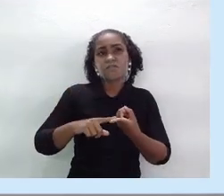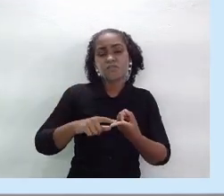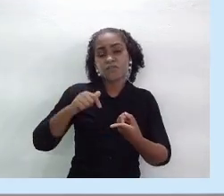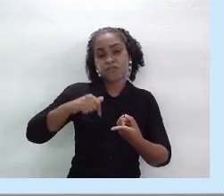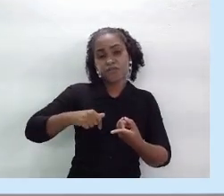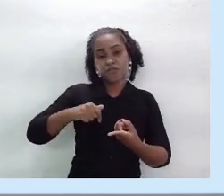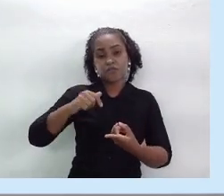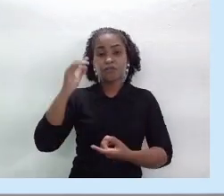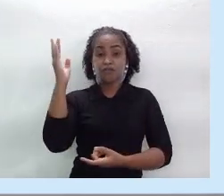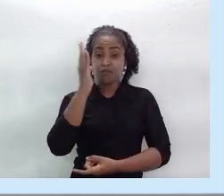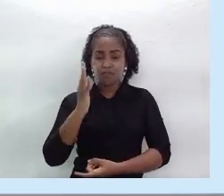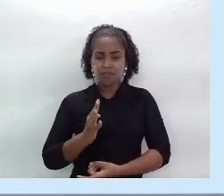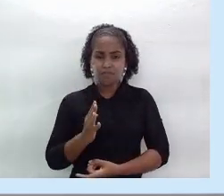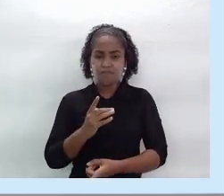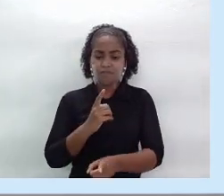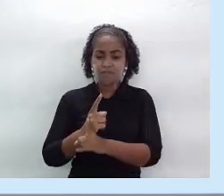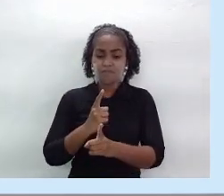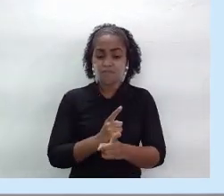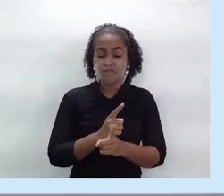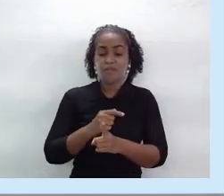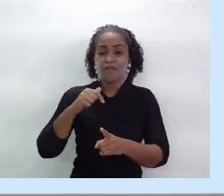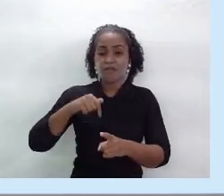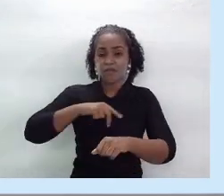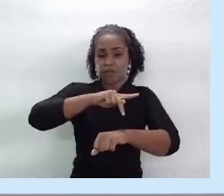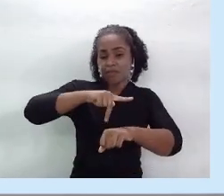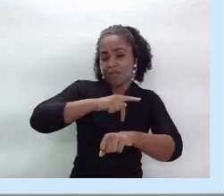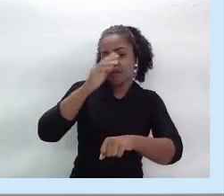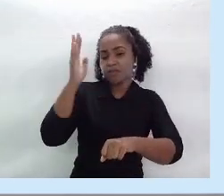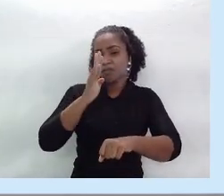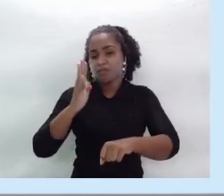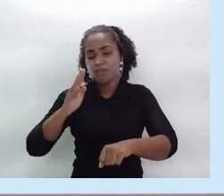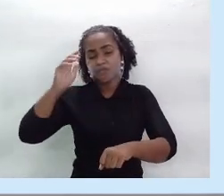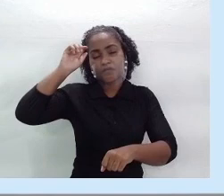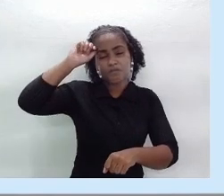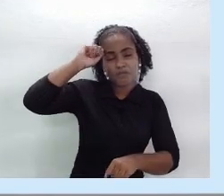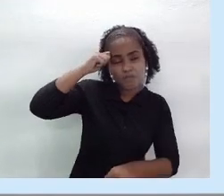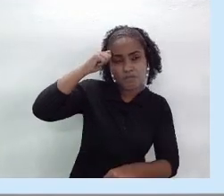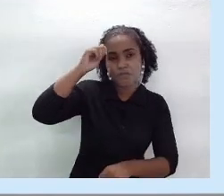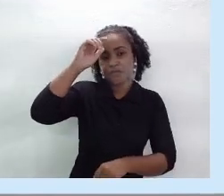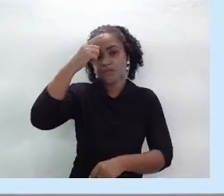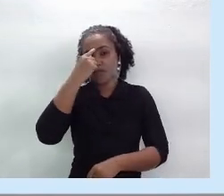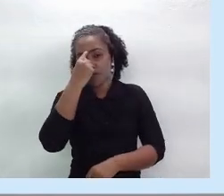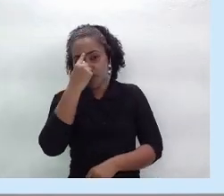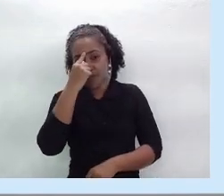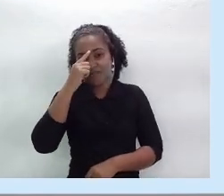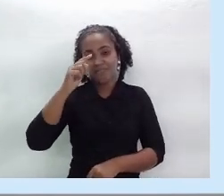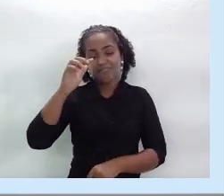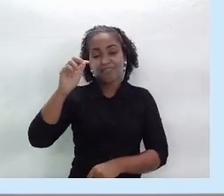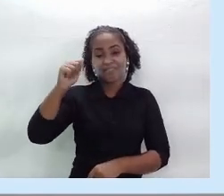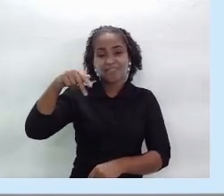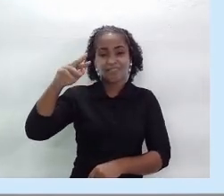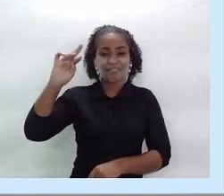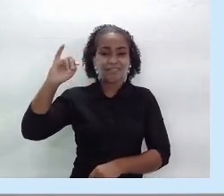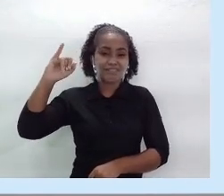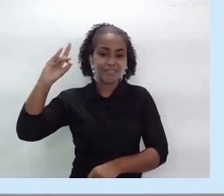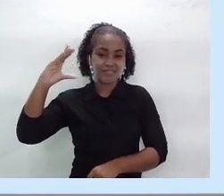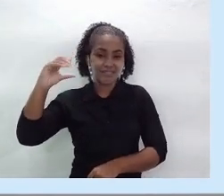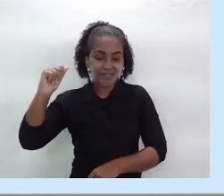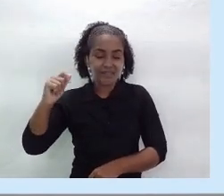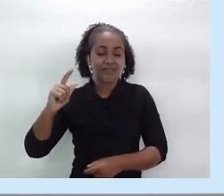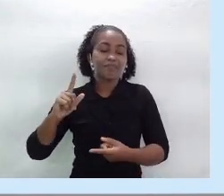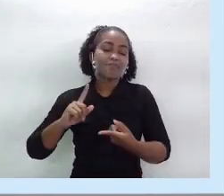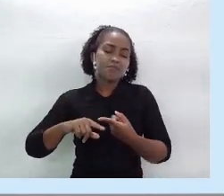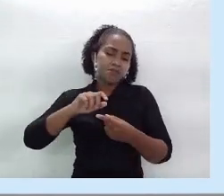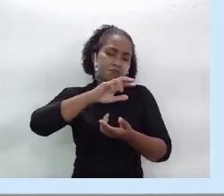país, do Brasil. Foi encontrado no Brasil, na África, na Índia, na Antártida e também em outros